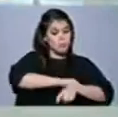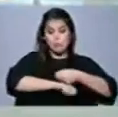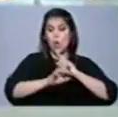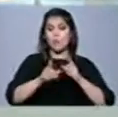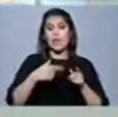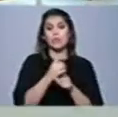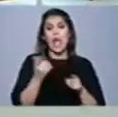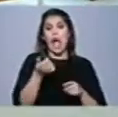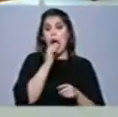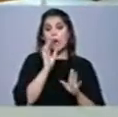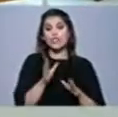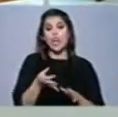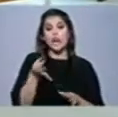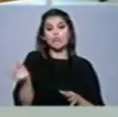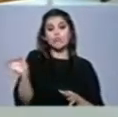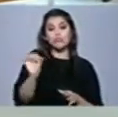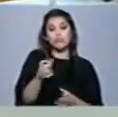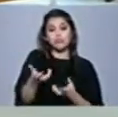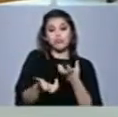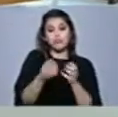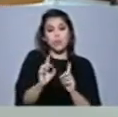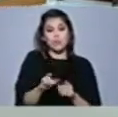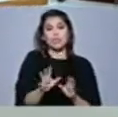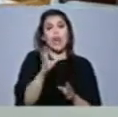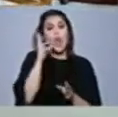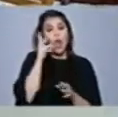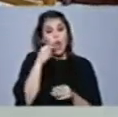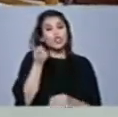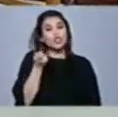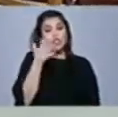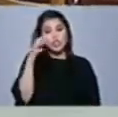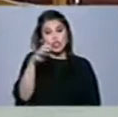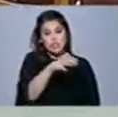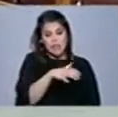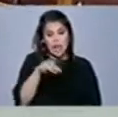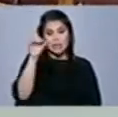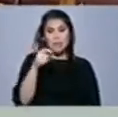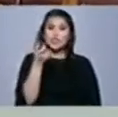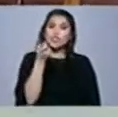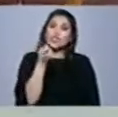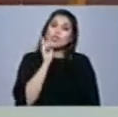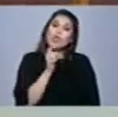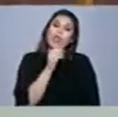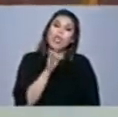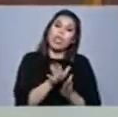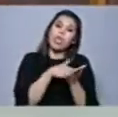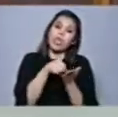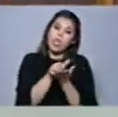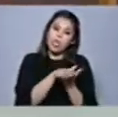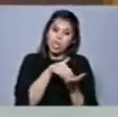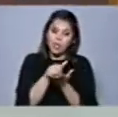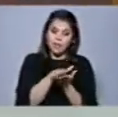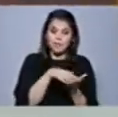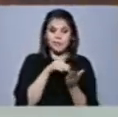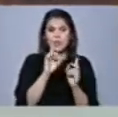chávena de água ao lume. Vamos juntar-lhe a pitadinha de sal. Vamos lhe juntar também a manteiga.